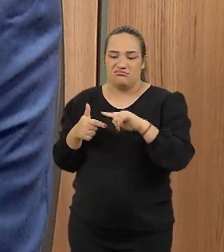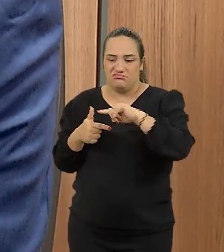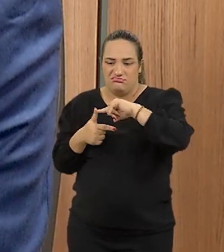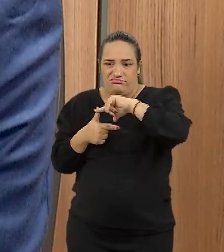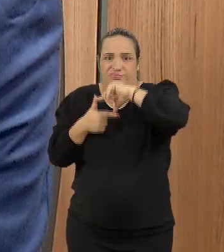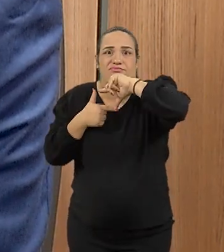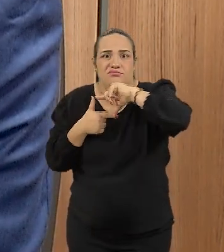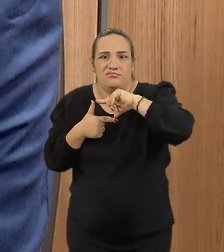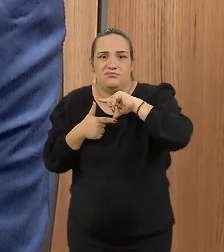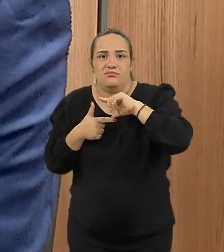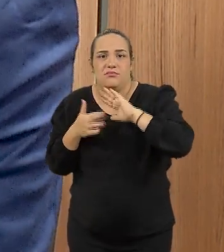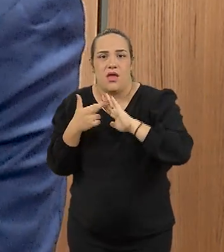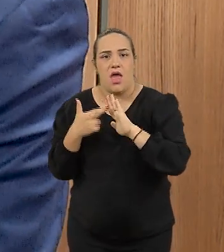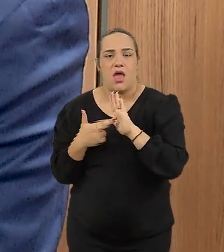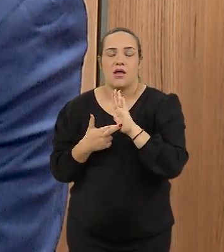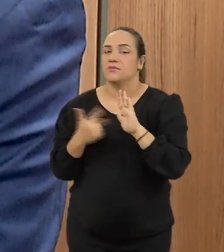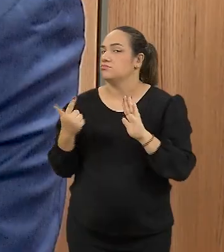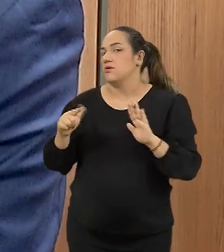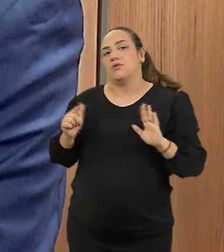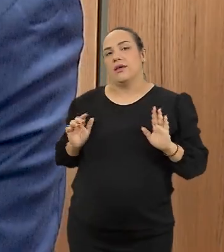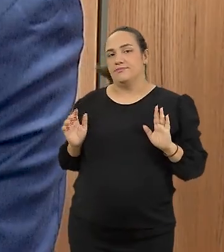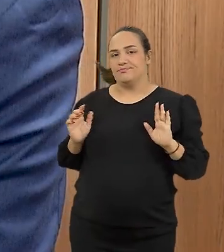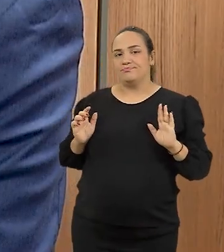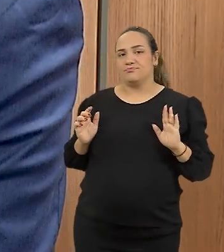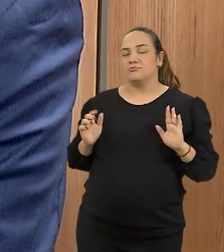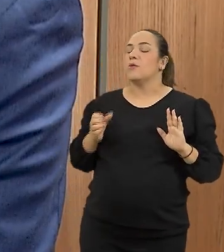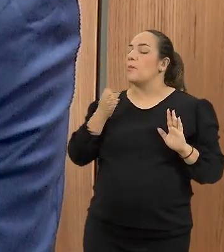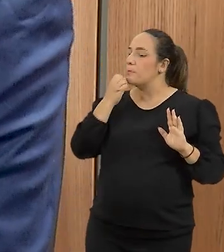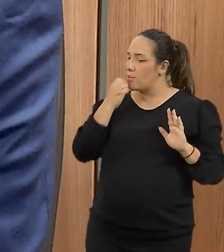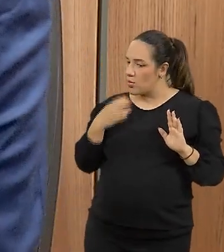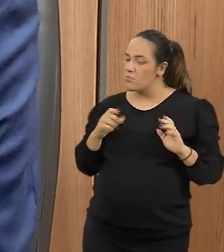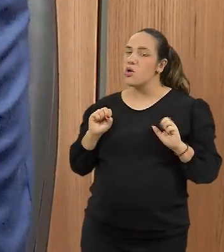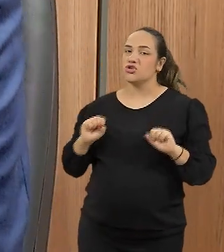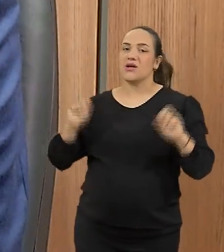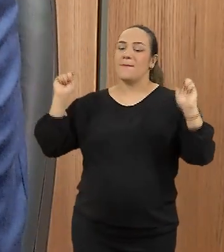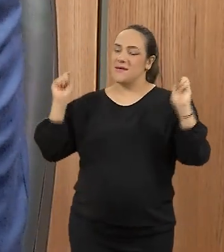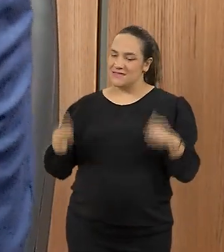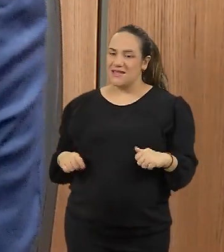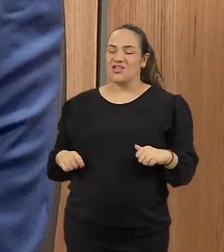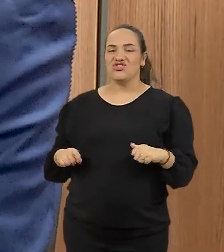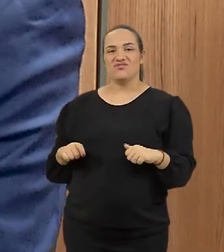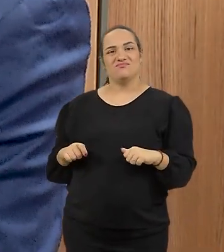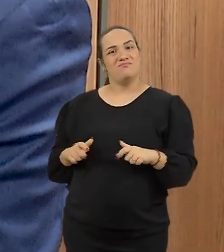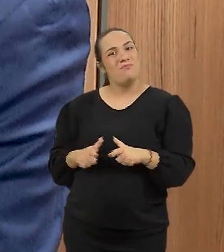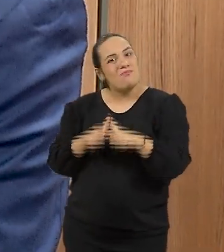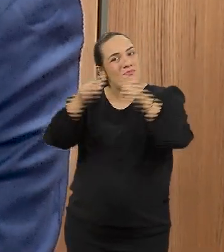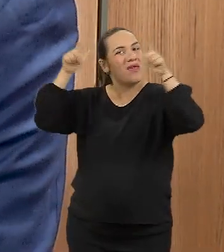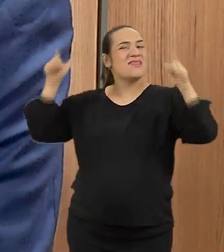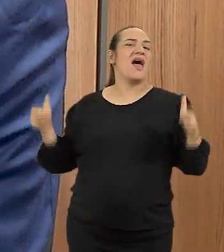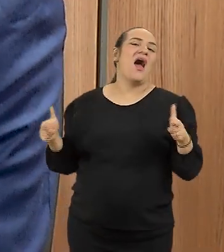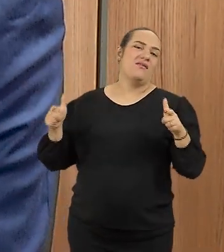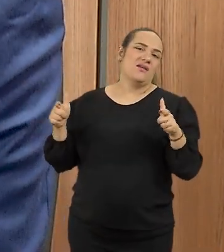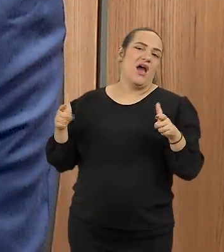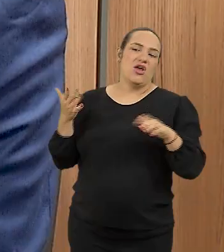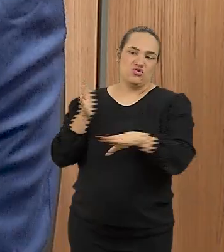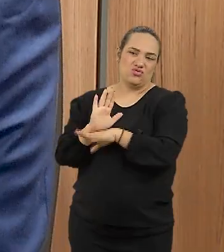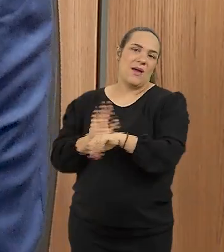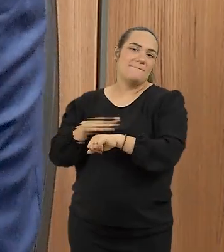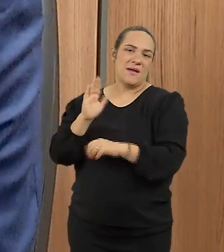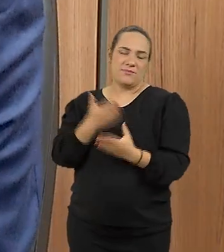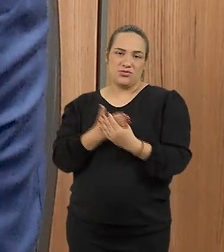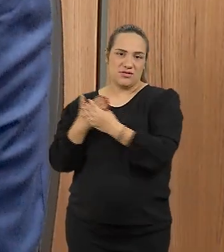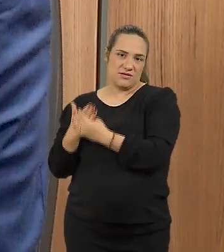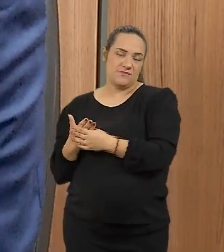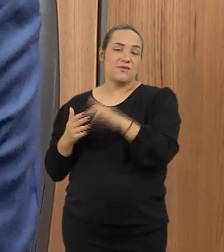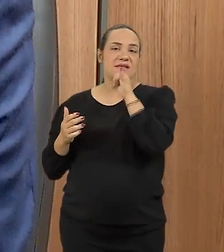poderes tipificados. Então, o código, e eu digo isso porque antes, quando eu comecei a estudar, a